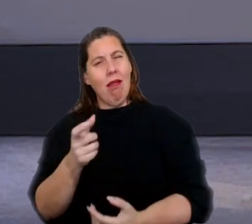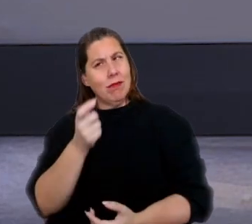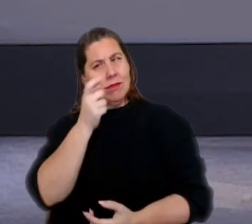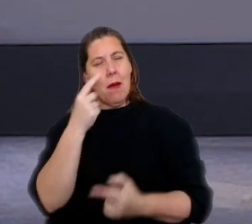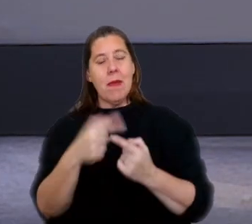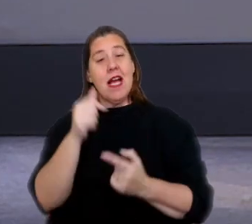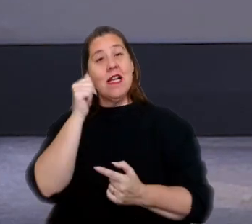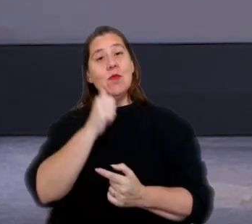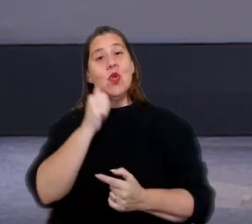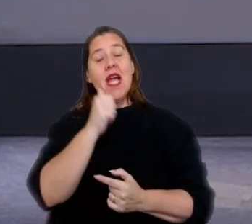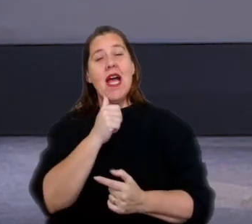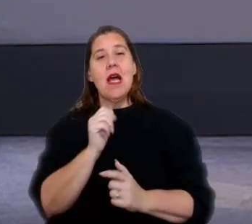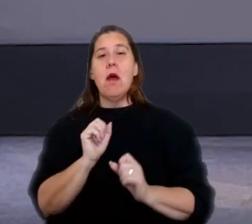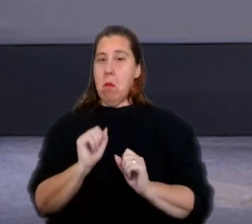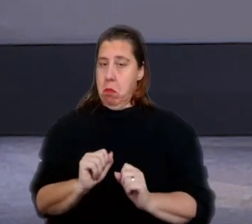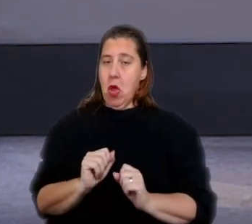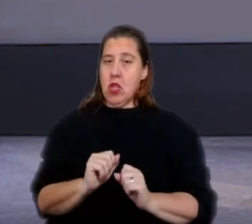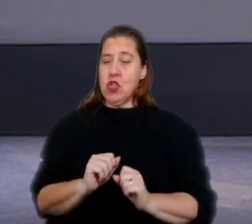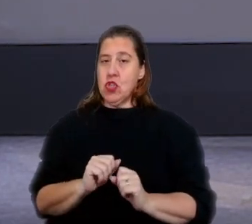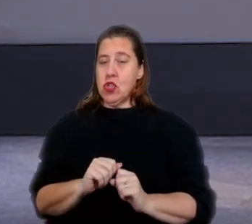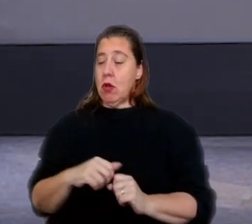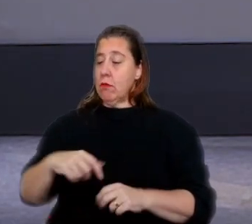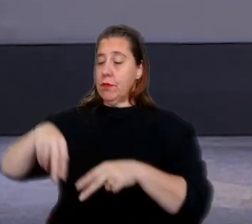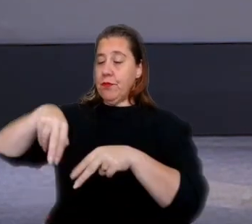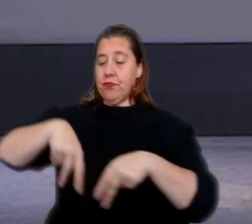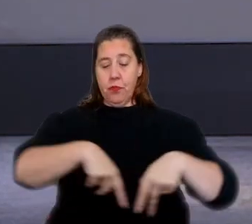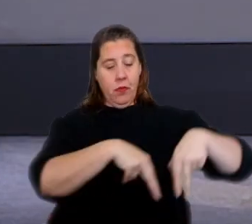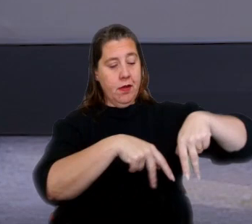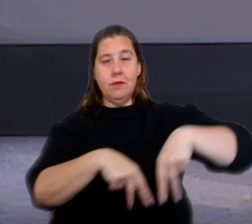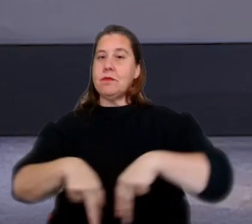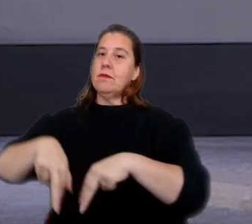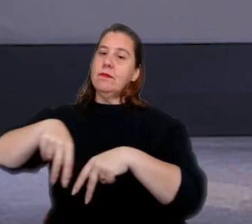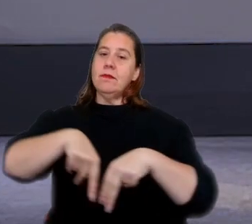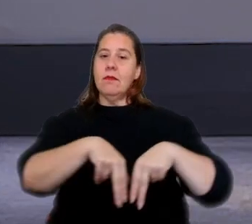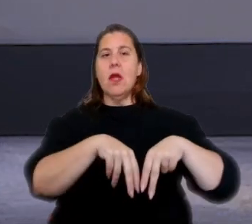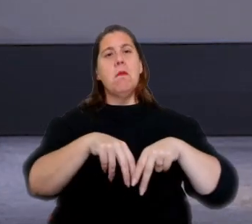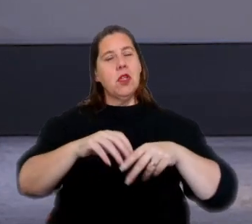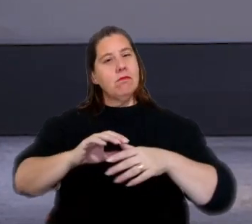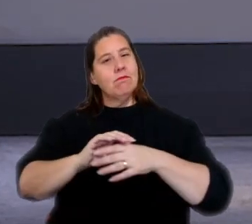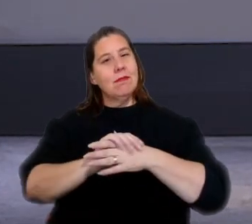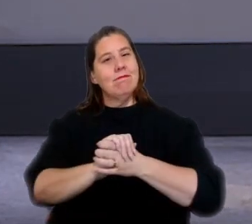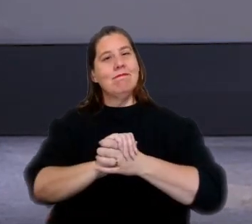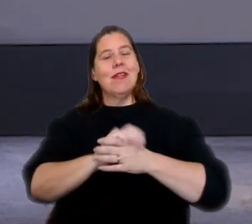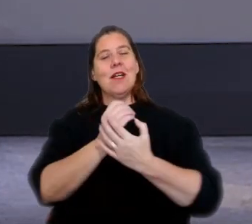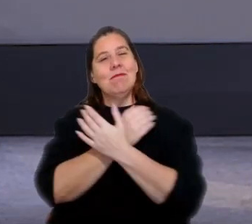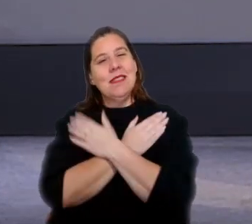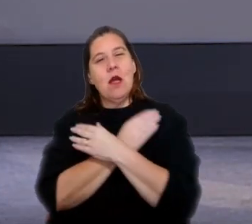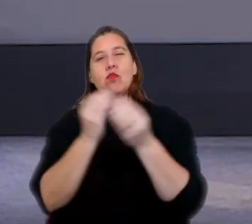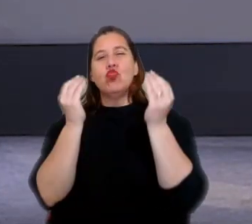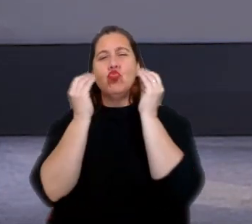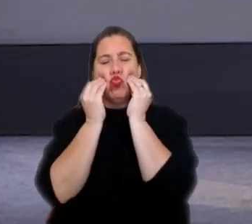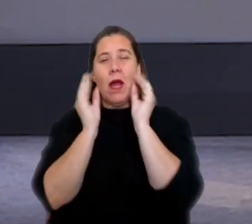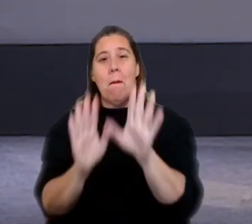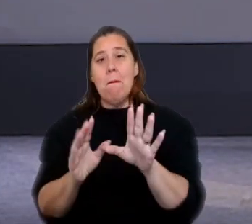muito interessante, porque as mulheres podemos andar de mãos dadas, podemos nos abraçar e beijar,